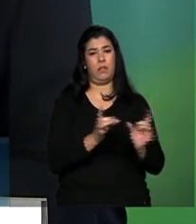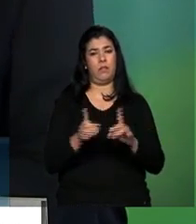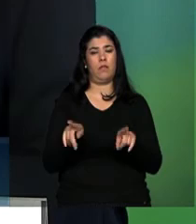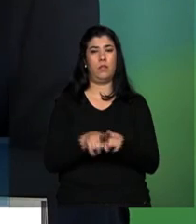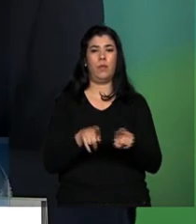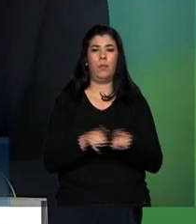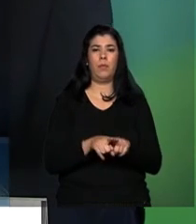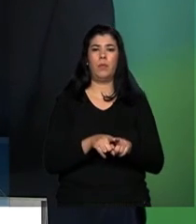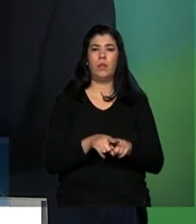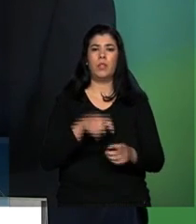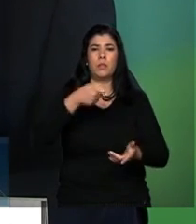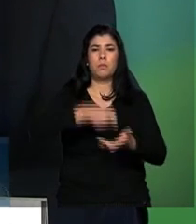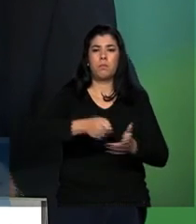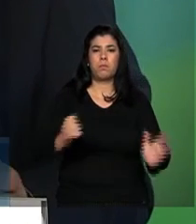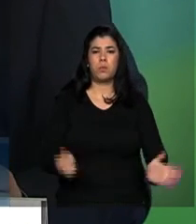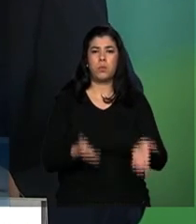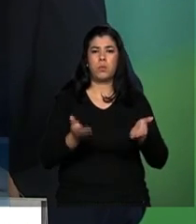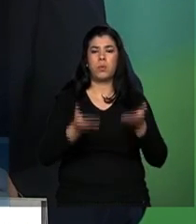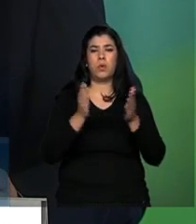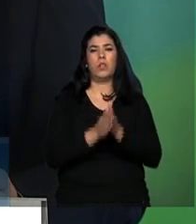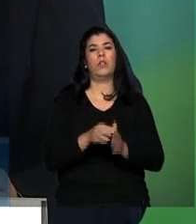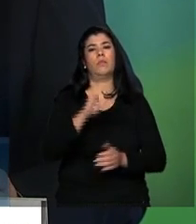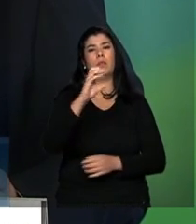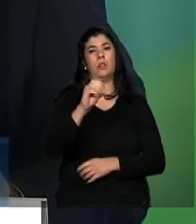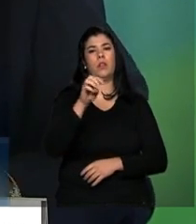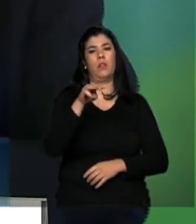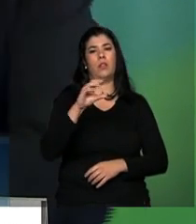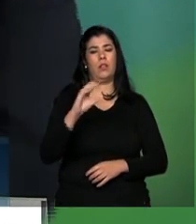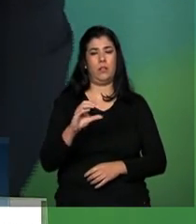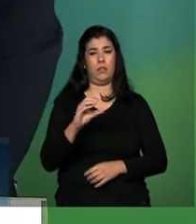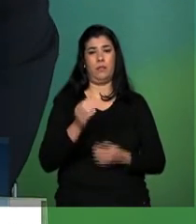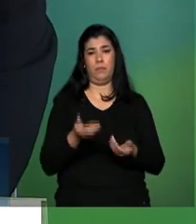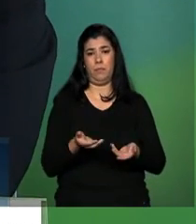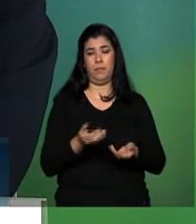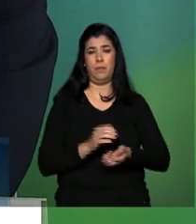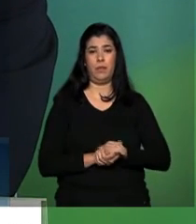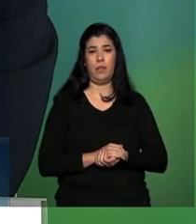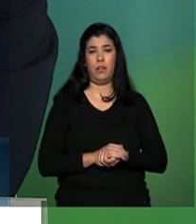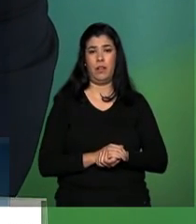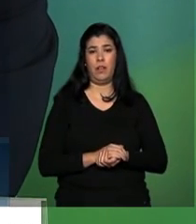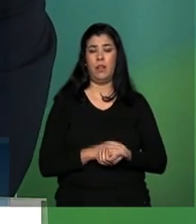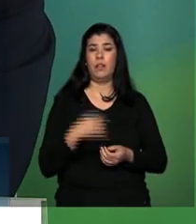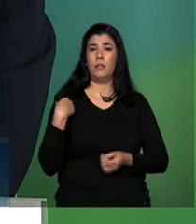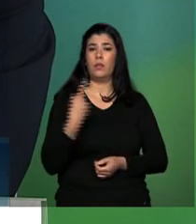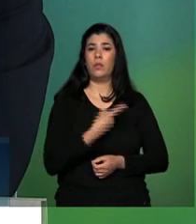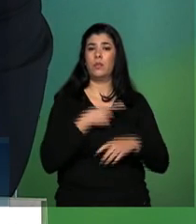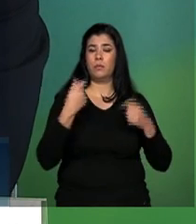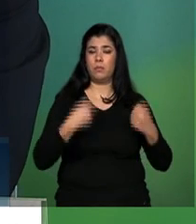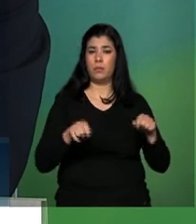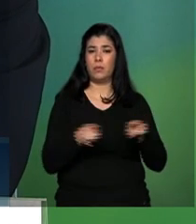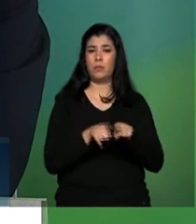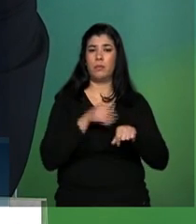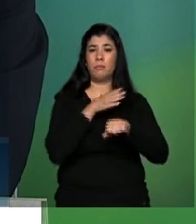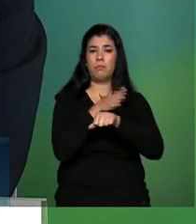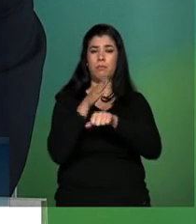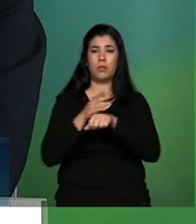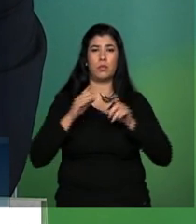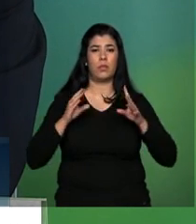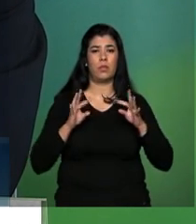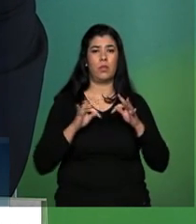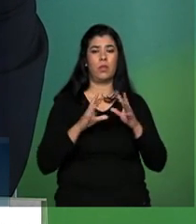está sendo muito impulsionada pela OMC. Então, eu acho que nós temos que estar presentes em todas